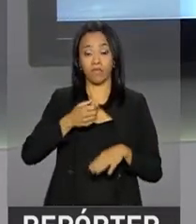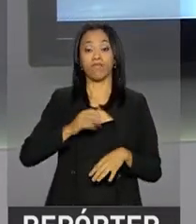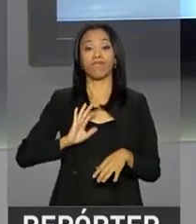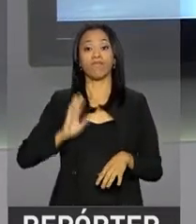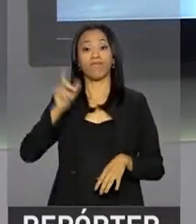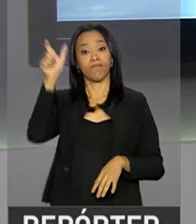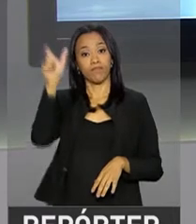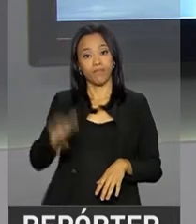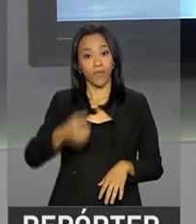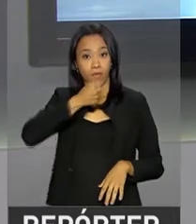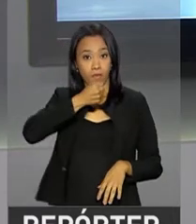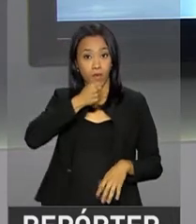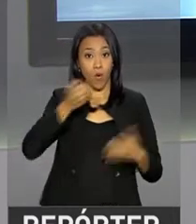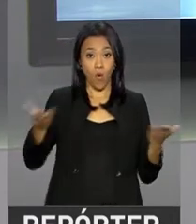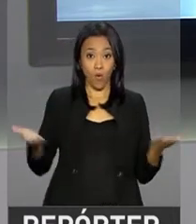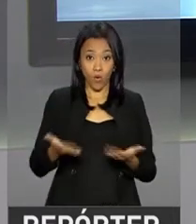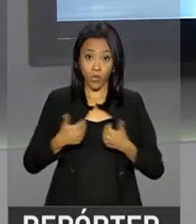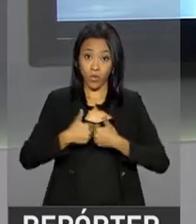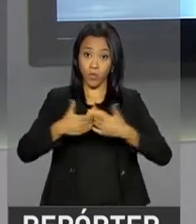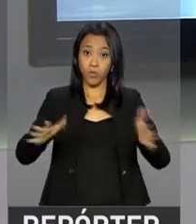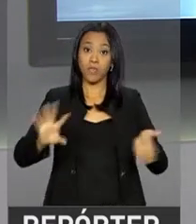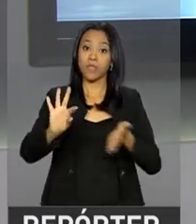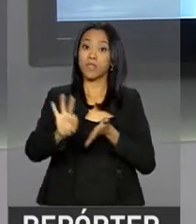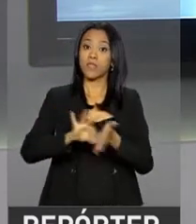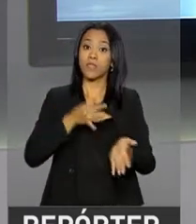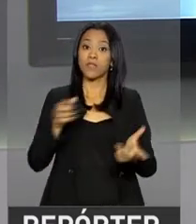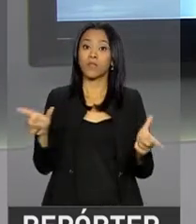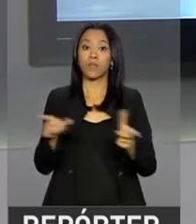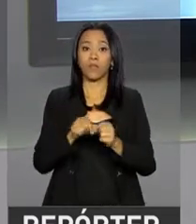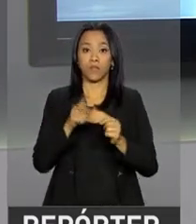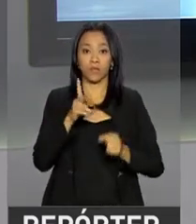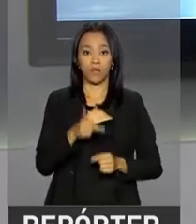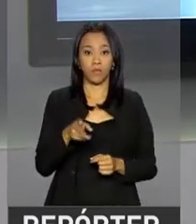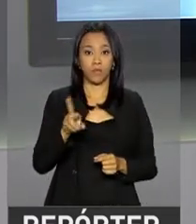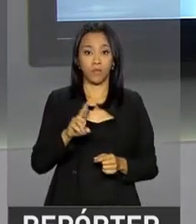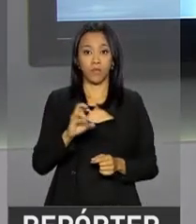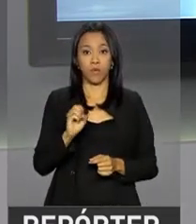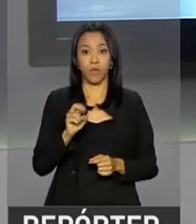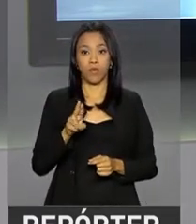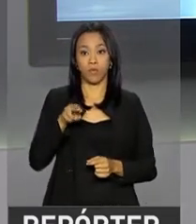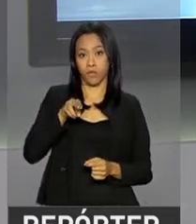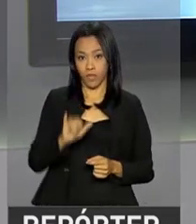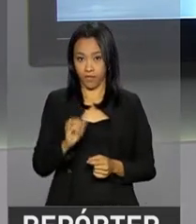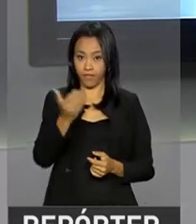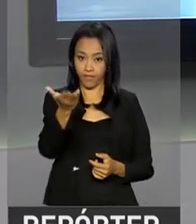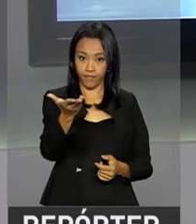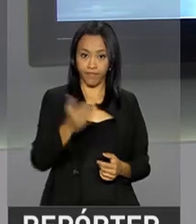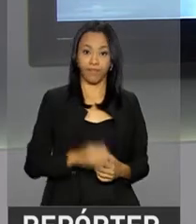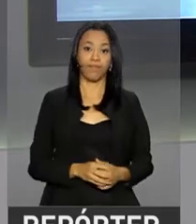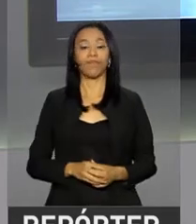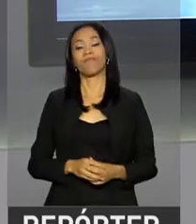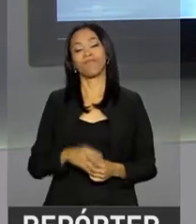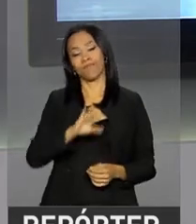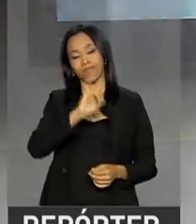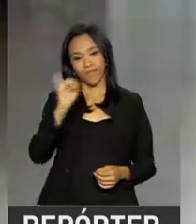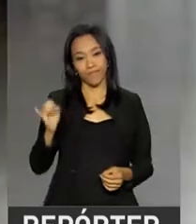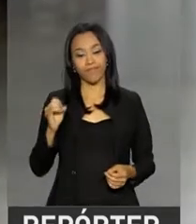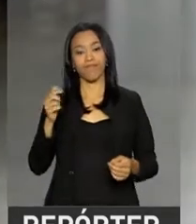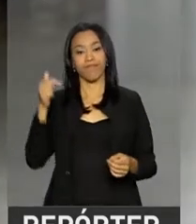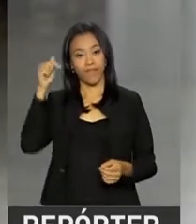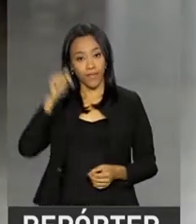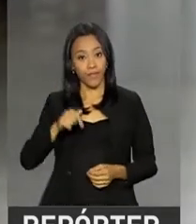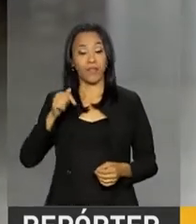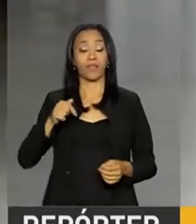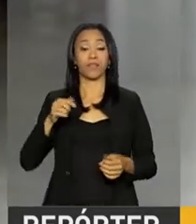porque hoje começam as inscrições do programa universidade para todos o prouni luana olá carol nesta edição